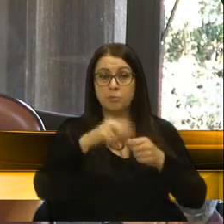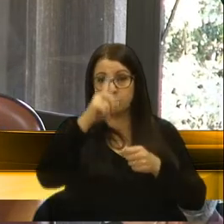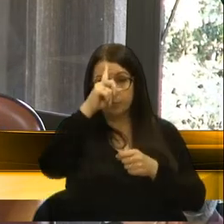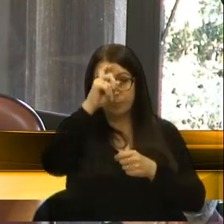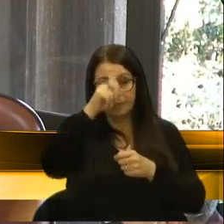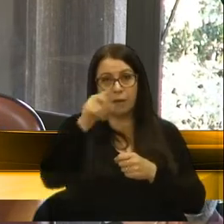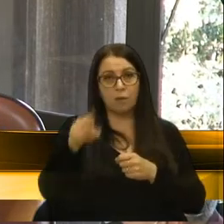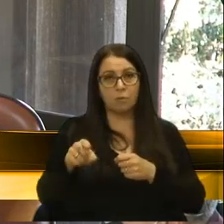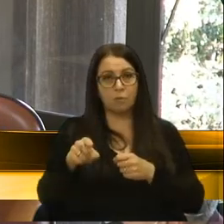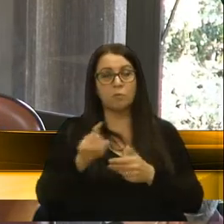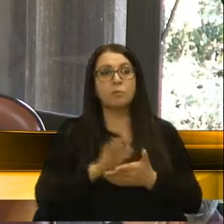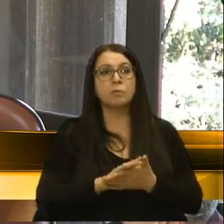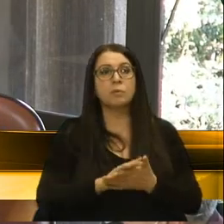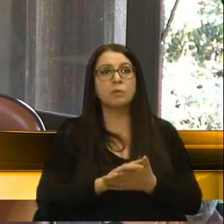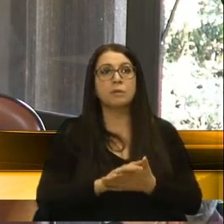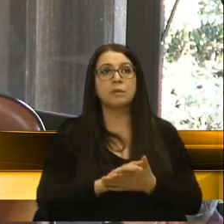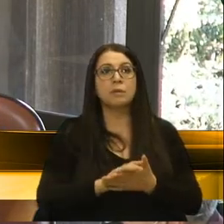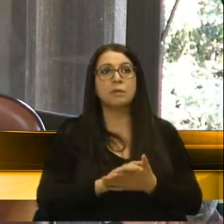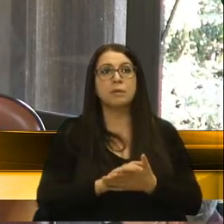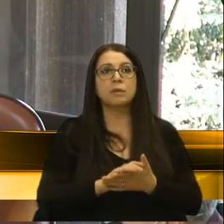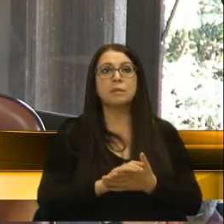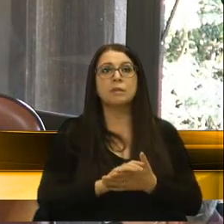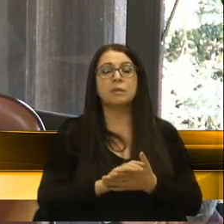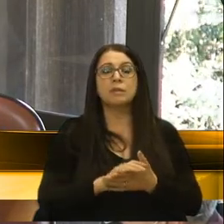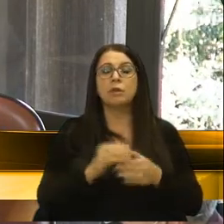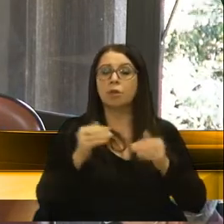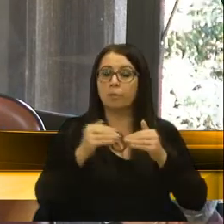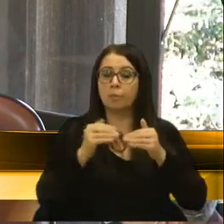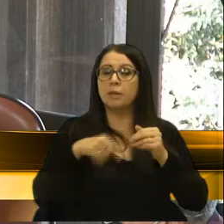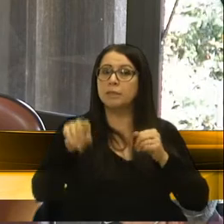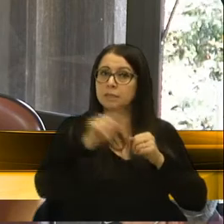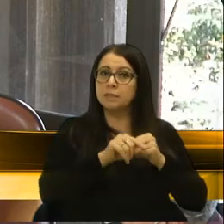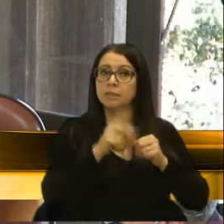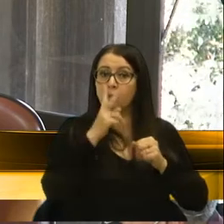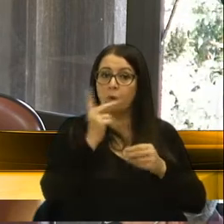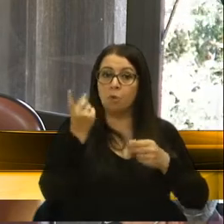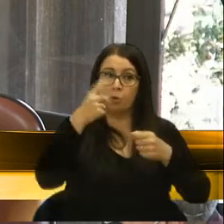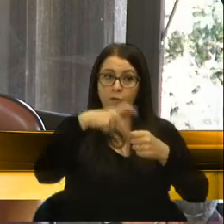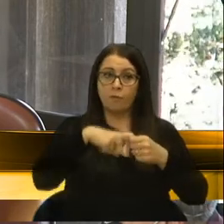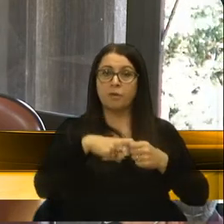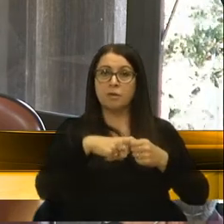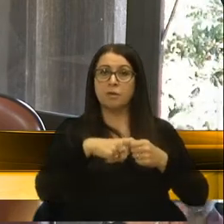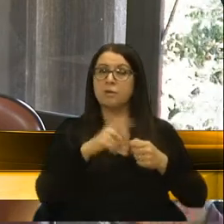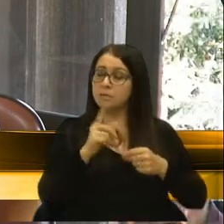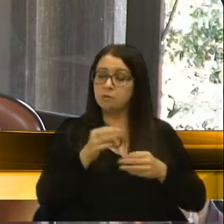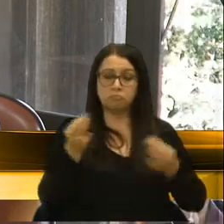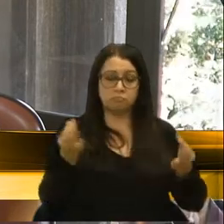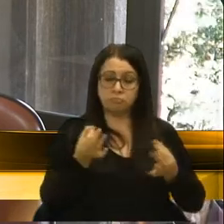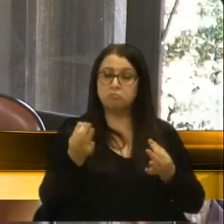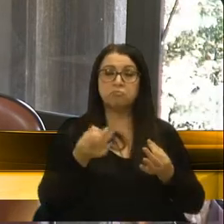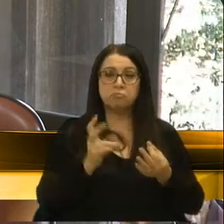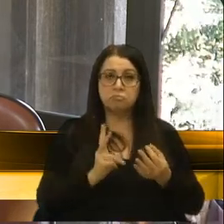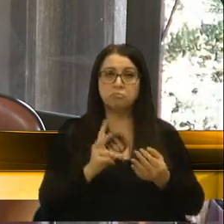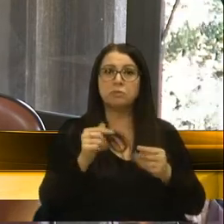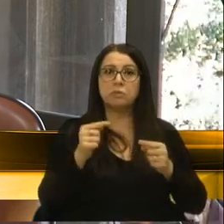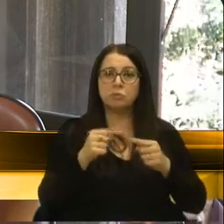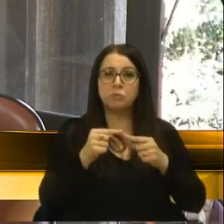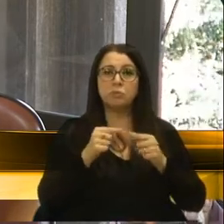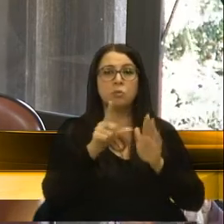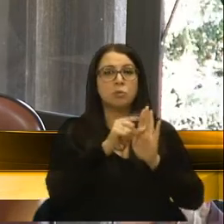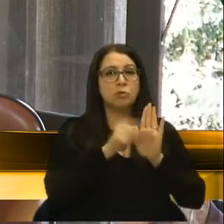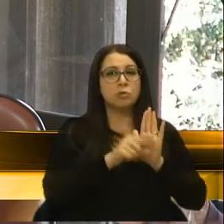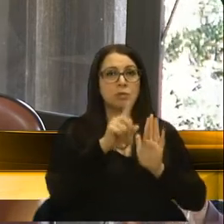Caridade e Beneficência amolda-se à forma de convênio, estando em perfeita consonância com o